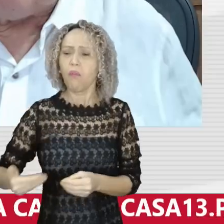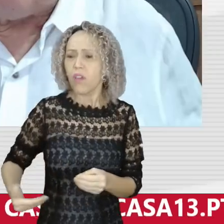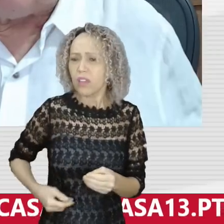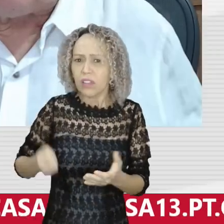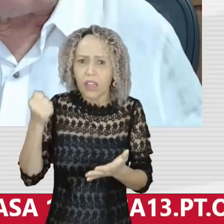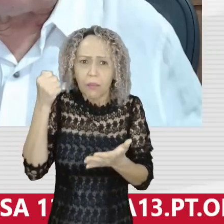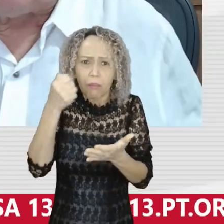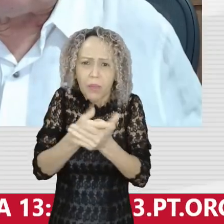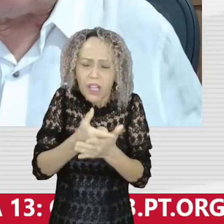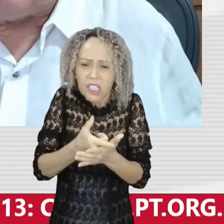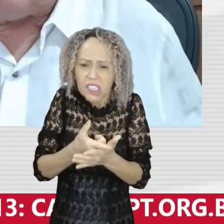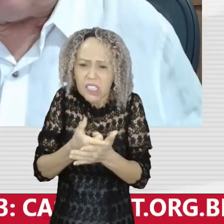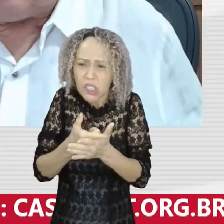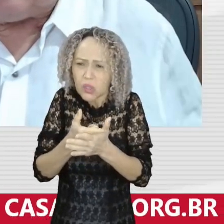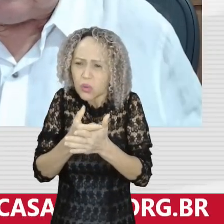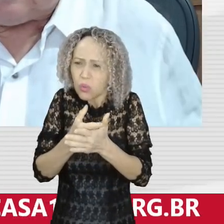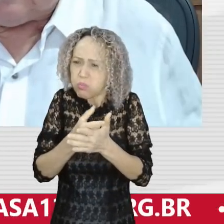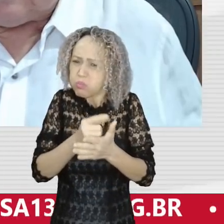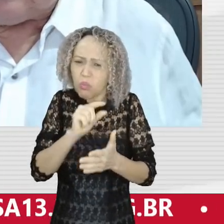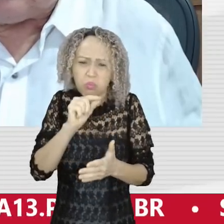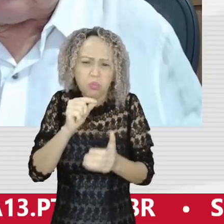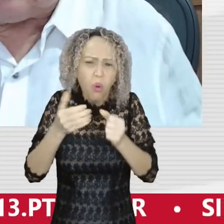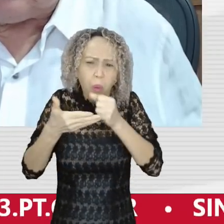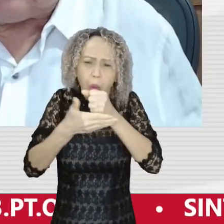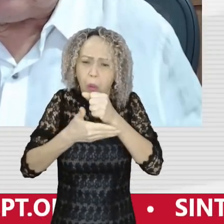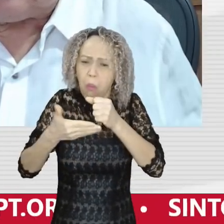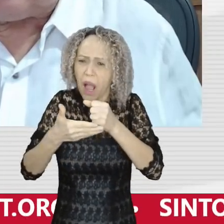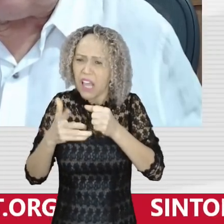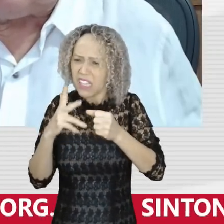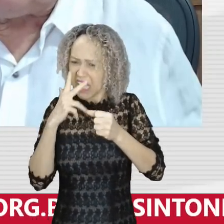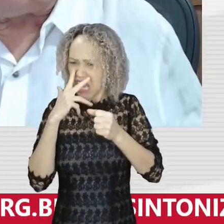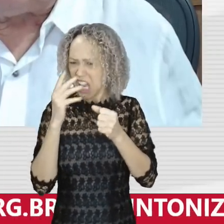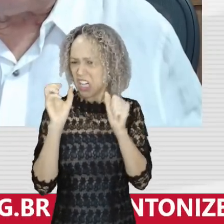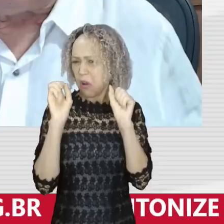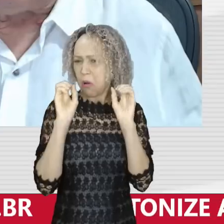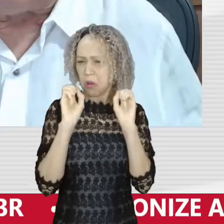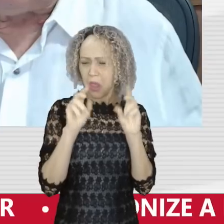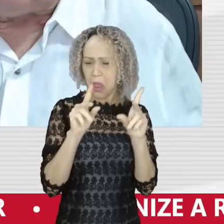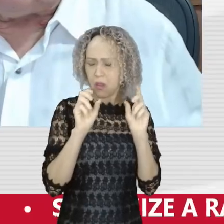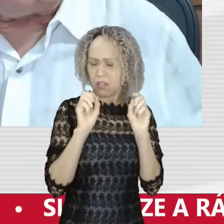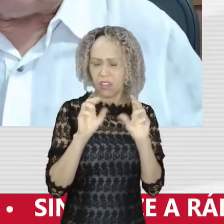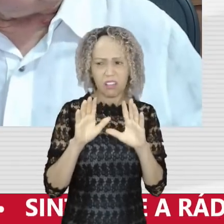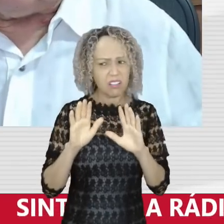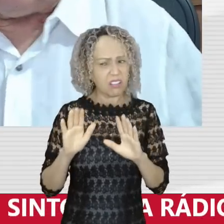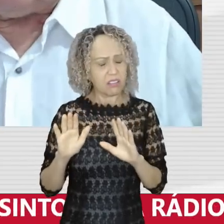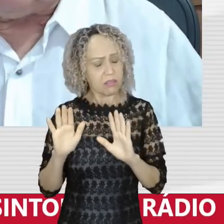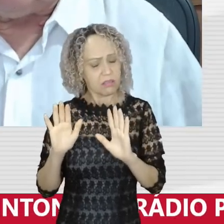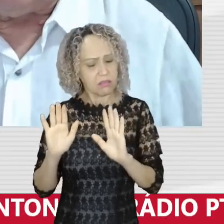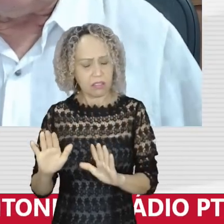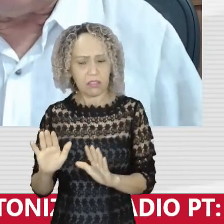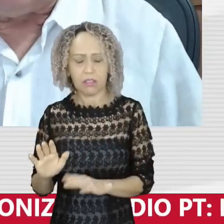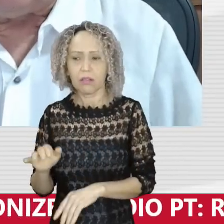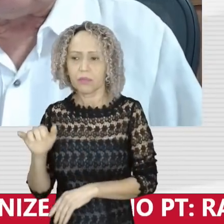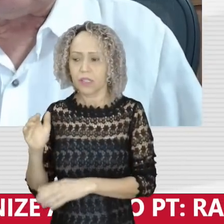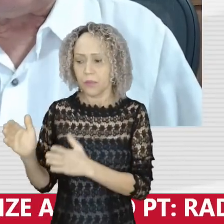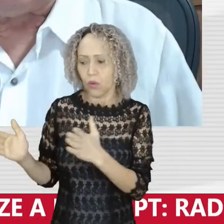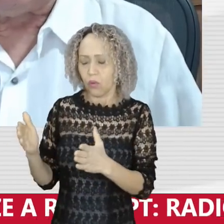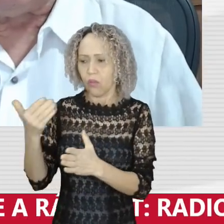está engavetada, porque o Plano Nacional de Educação foi engavetado pelo governo Bolsonaro, até porque se você limita